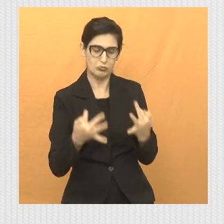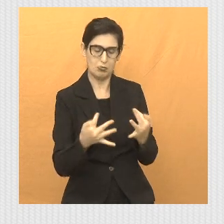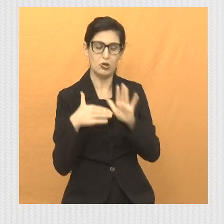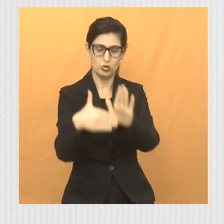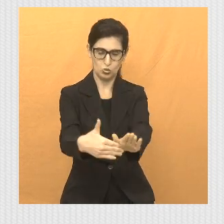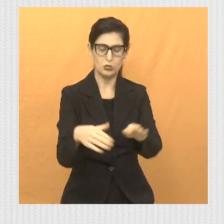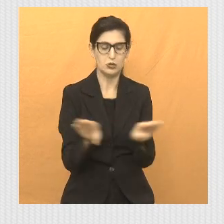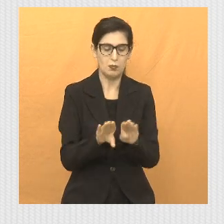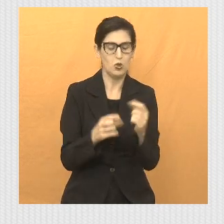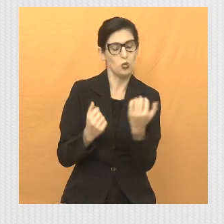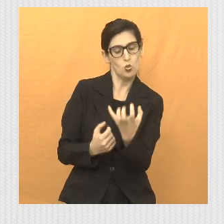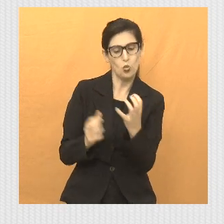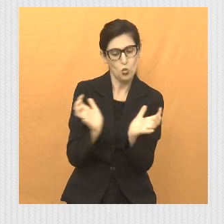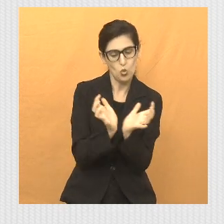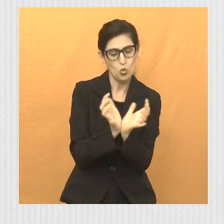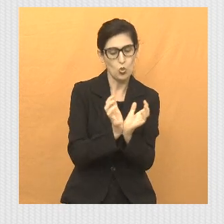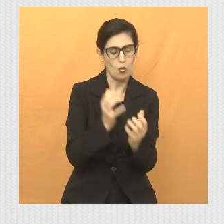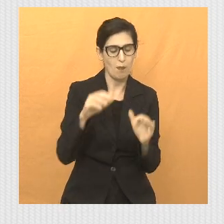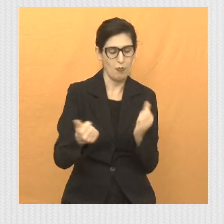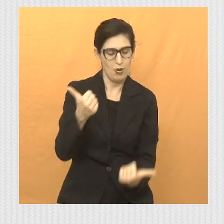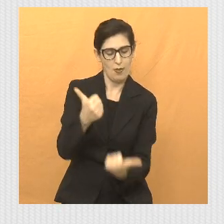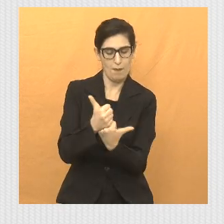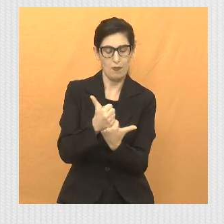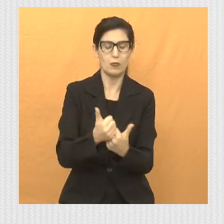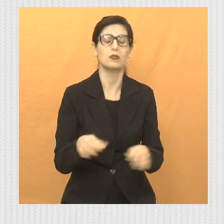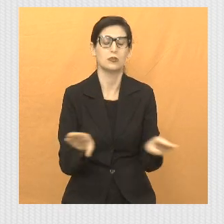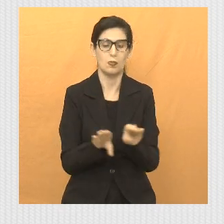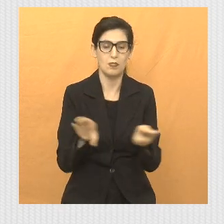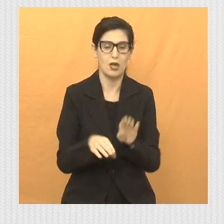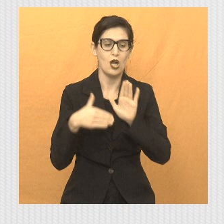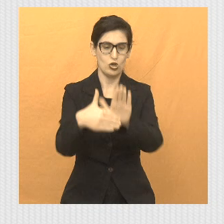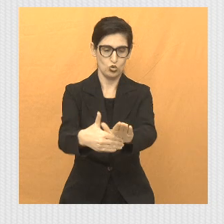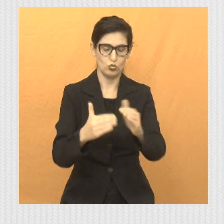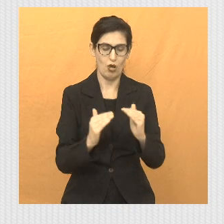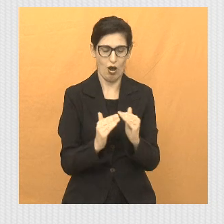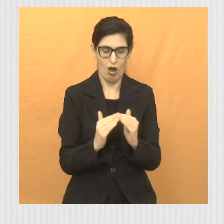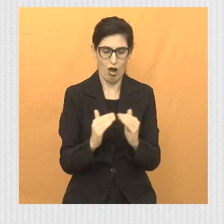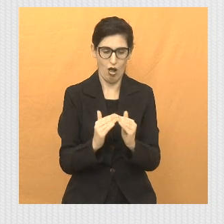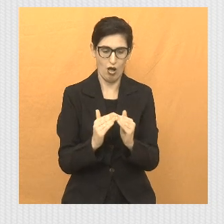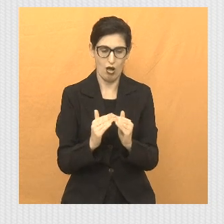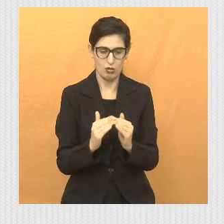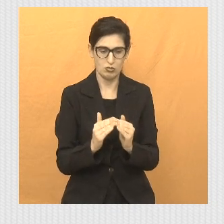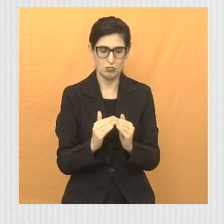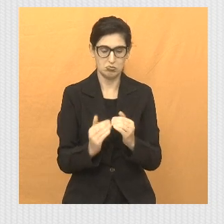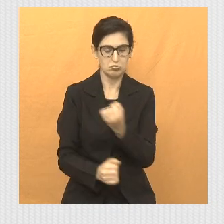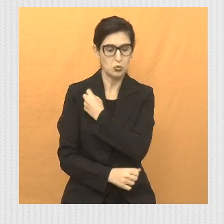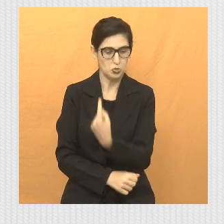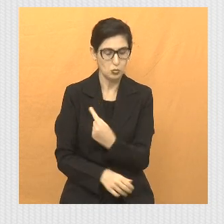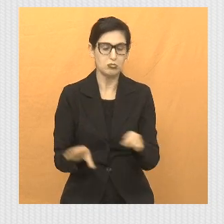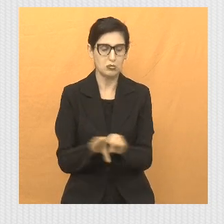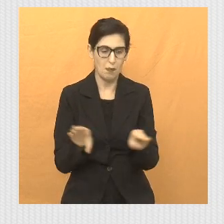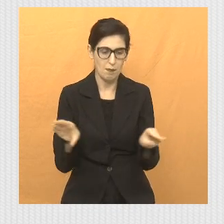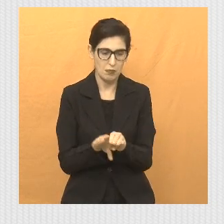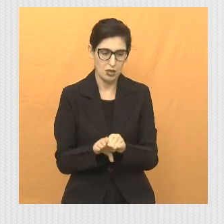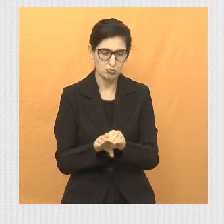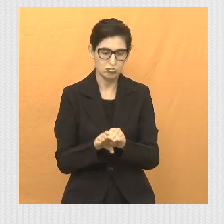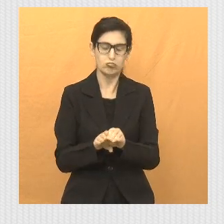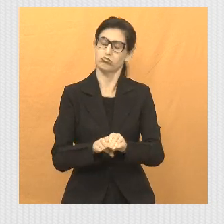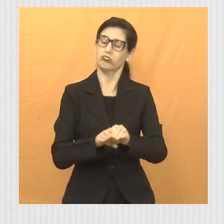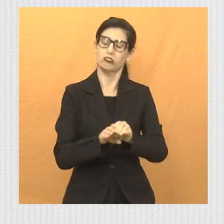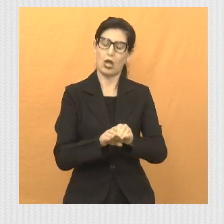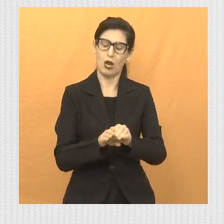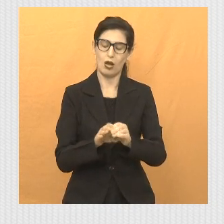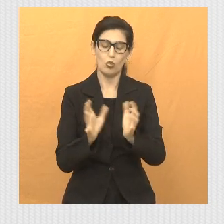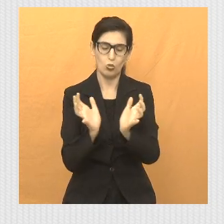apoio, 1 equipe de assistência domiciliar nível 1 e 1 consultório na rua.